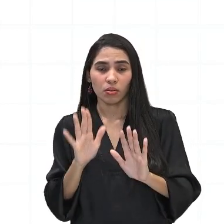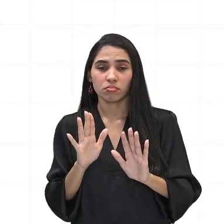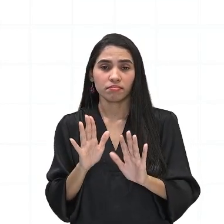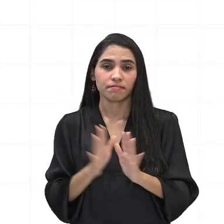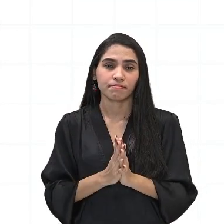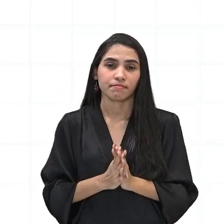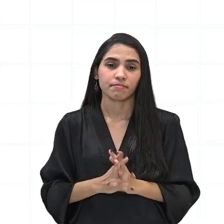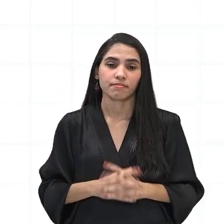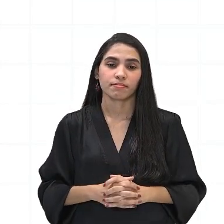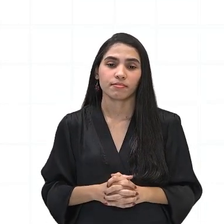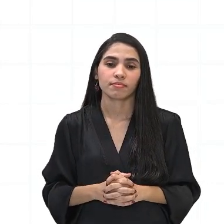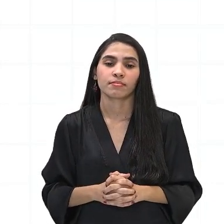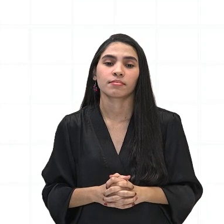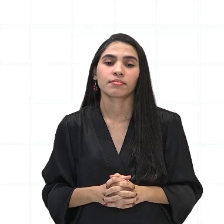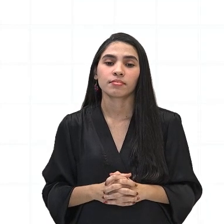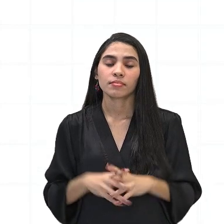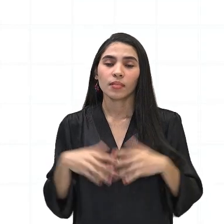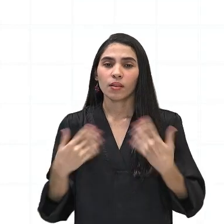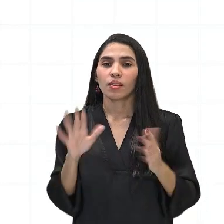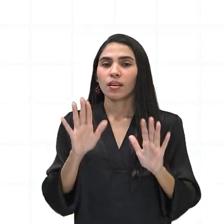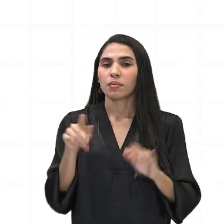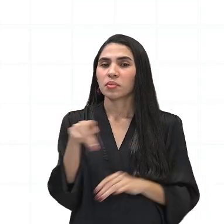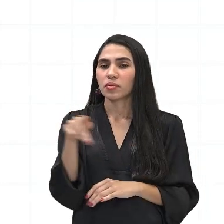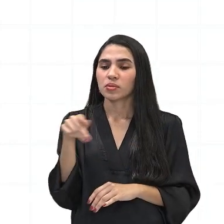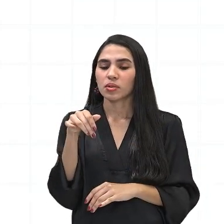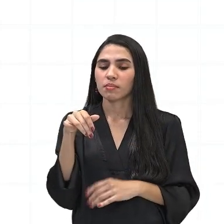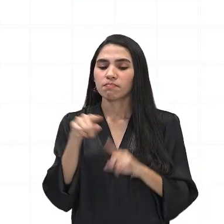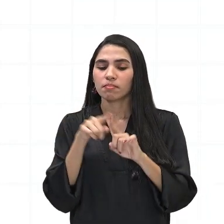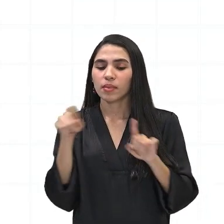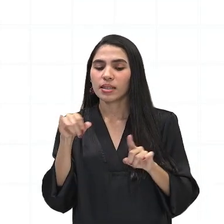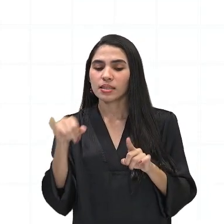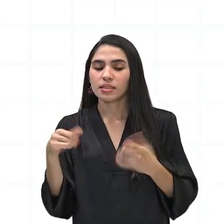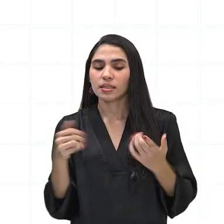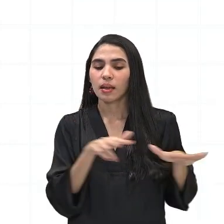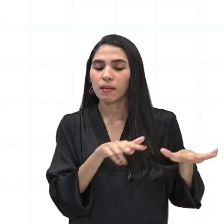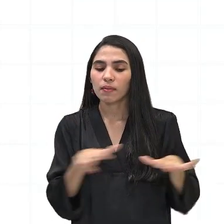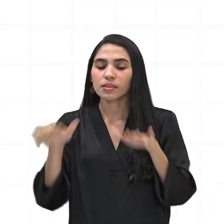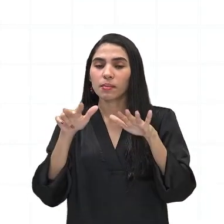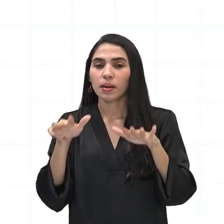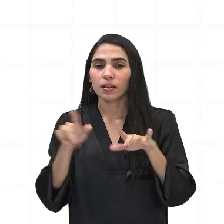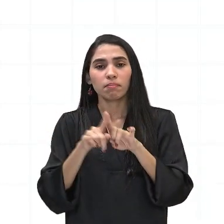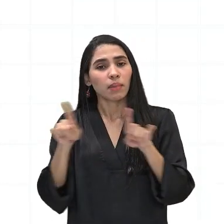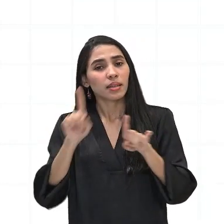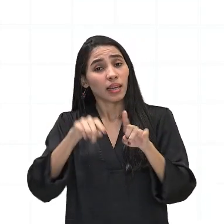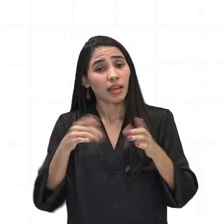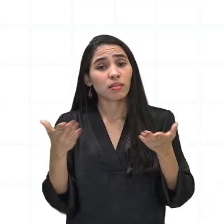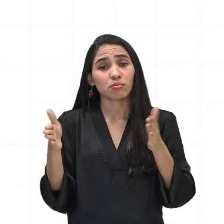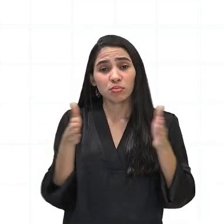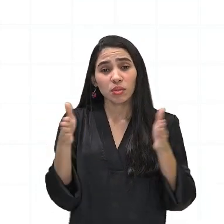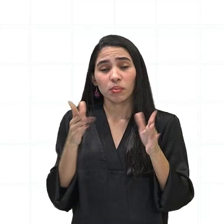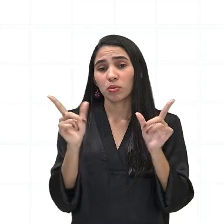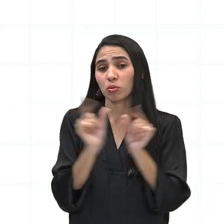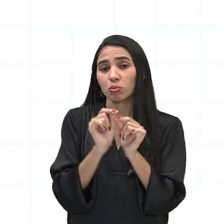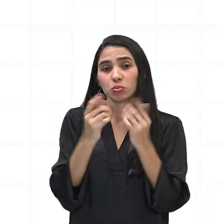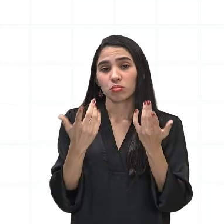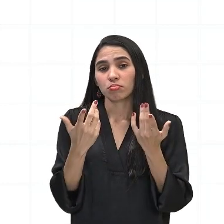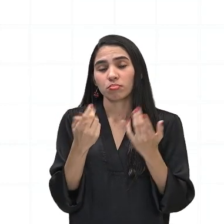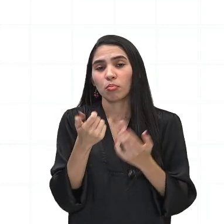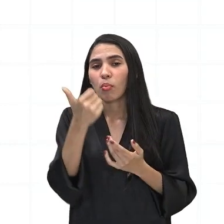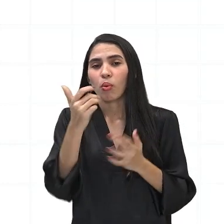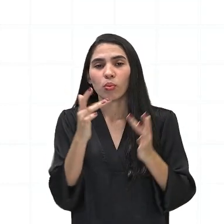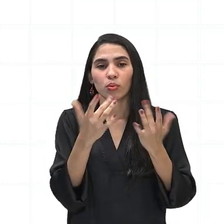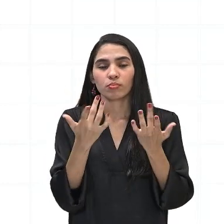normal, muitas pessoas fazem isso. Porém, a partir de um fato como esse, que é comum e que é normal,